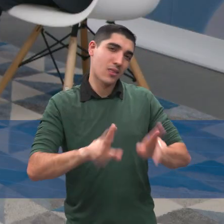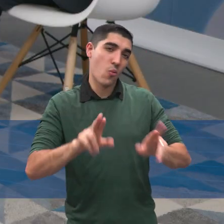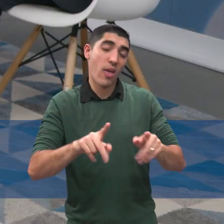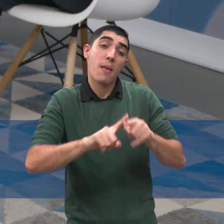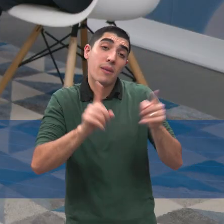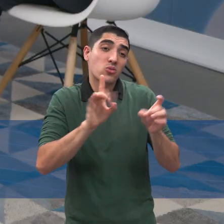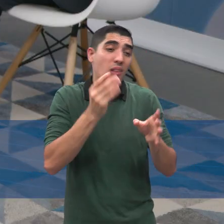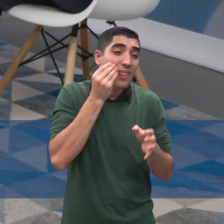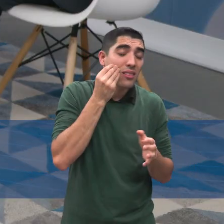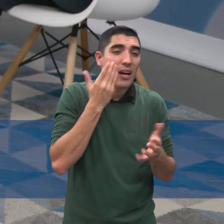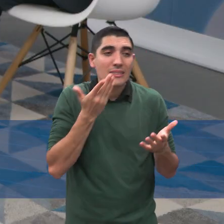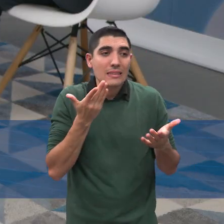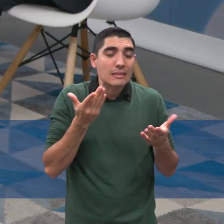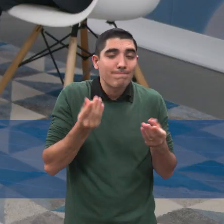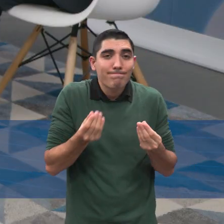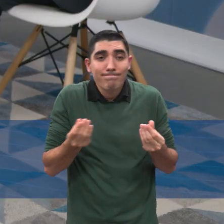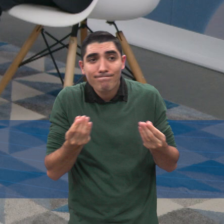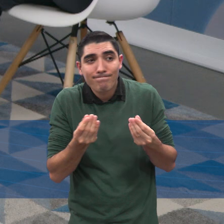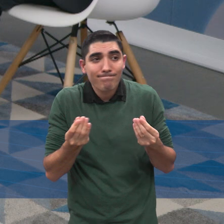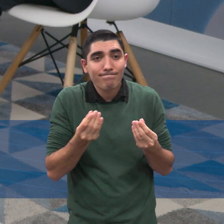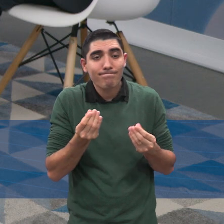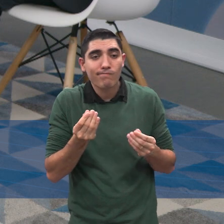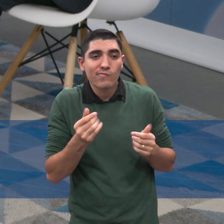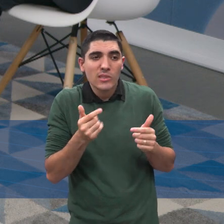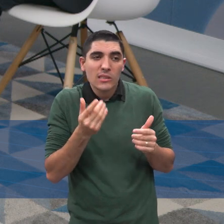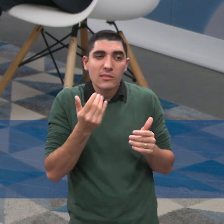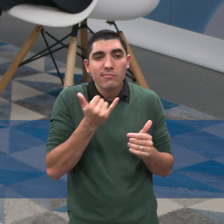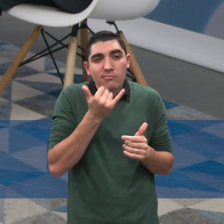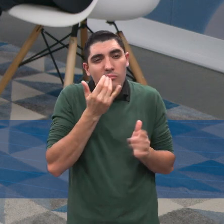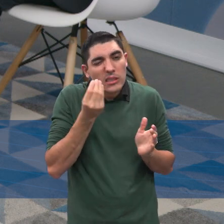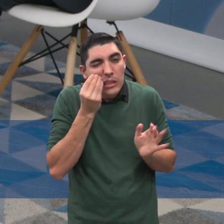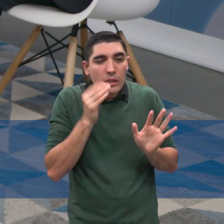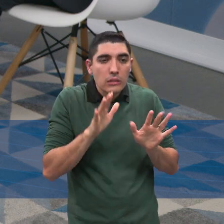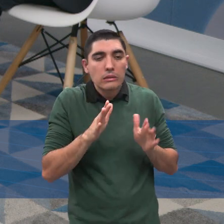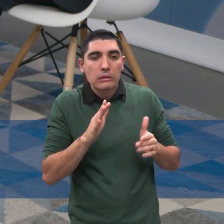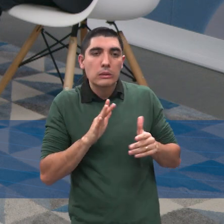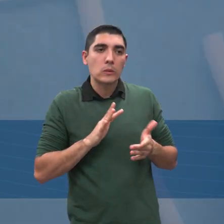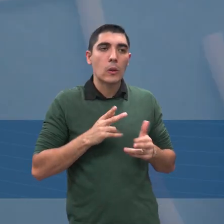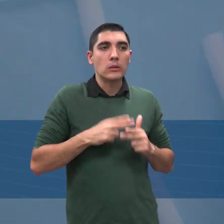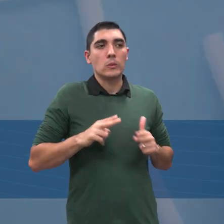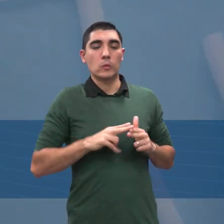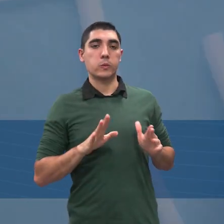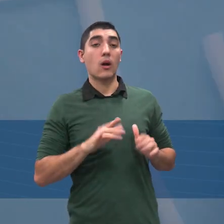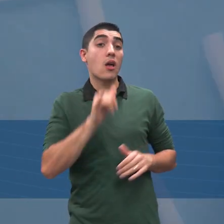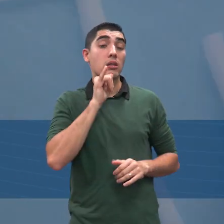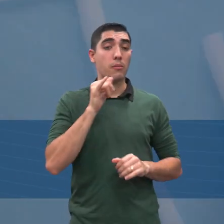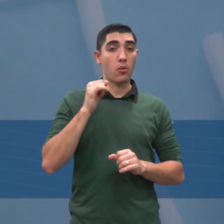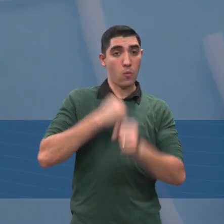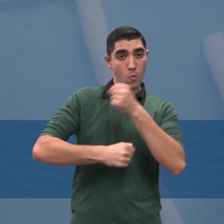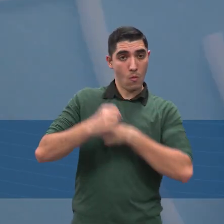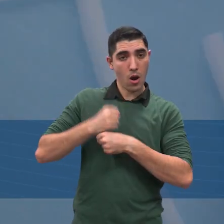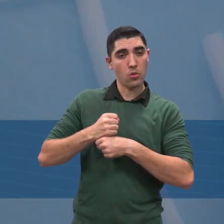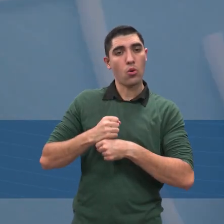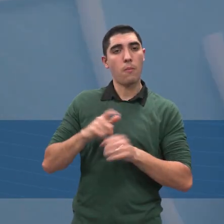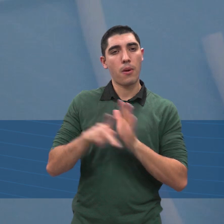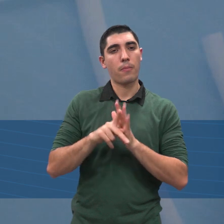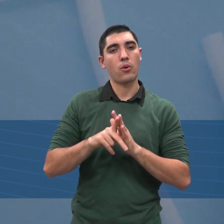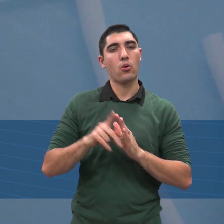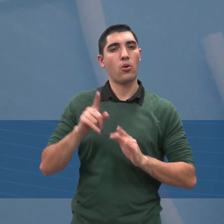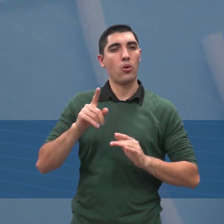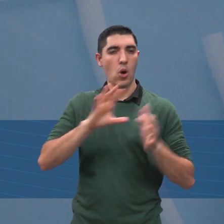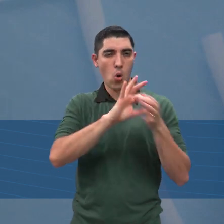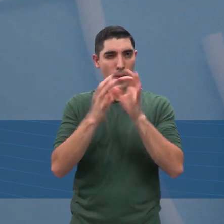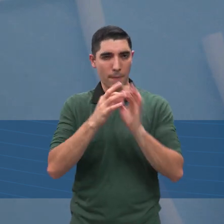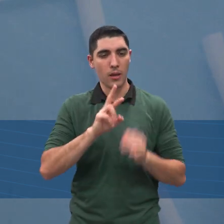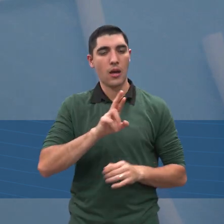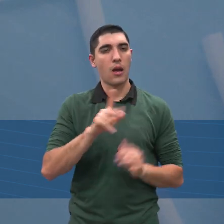maquiar ali os problemas. Igual a gente teve no Rio 2016, né? Também a construção de alguns muros,